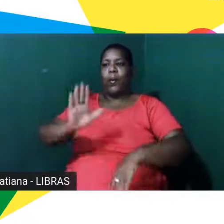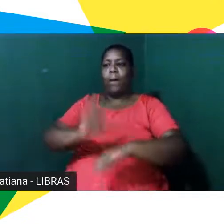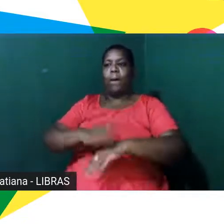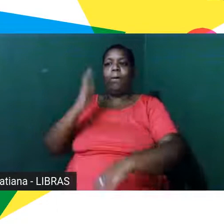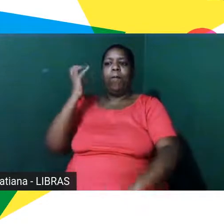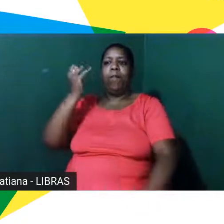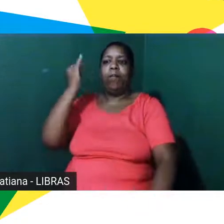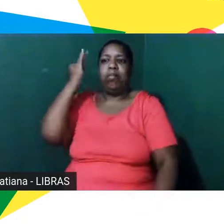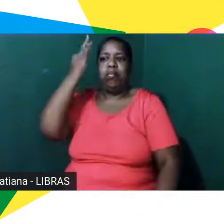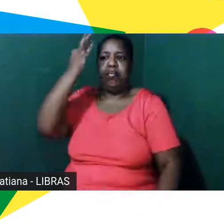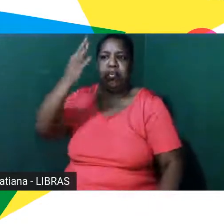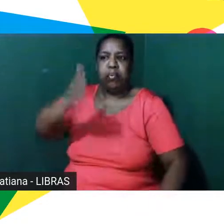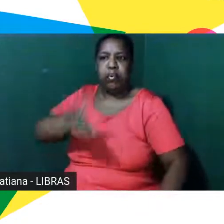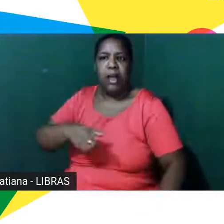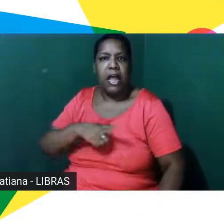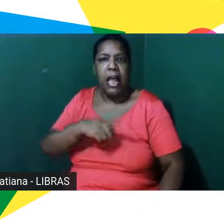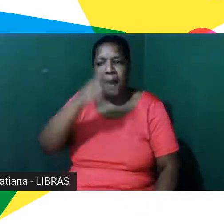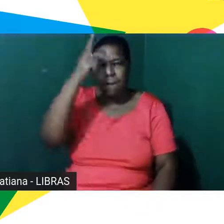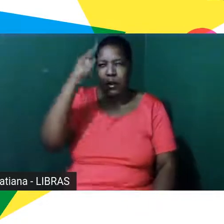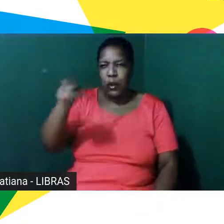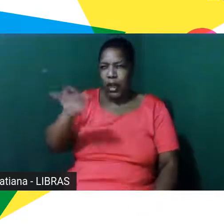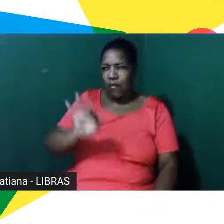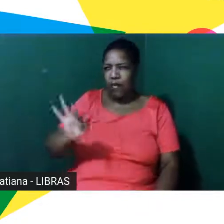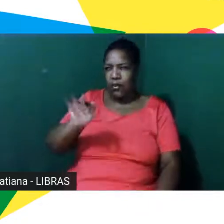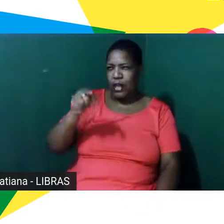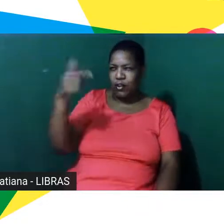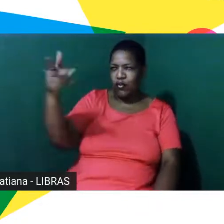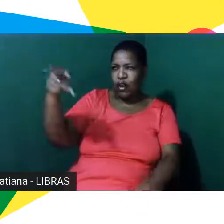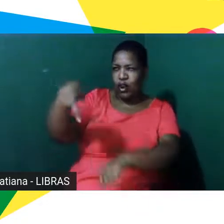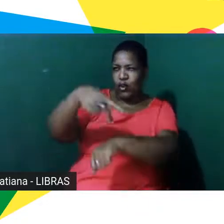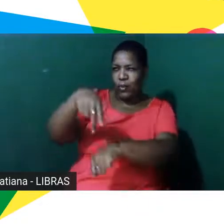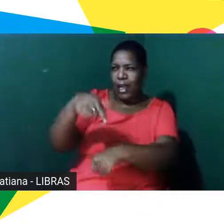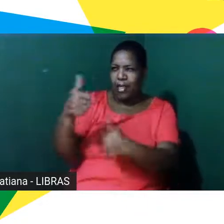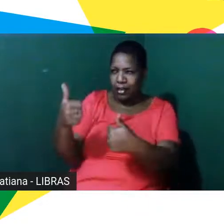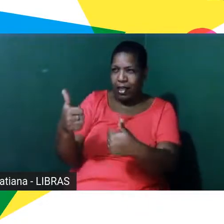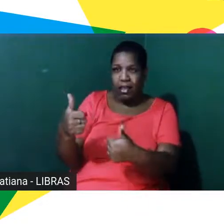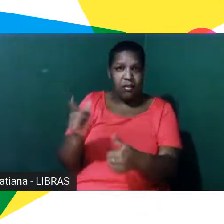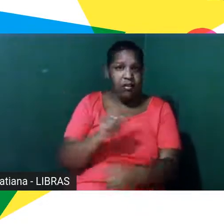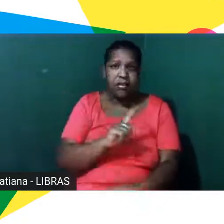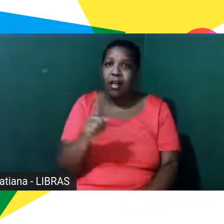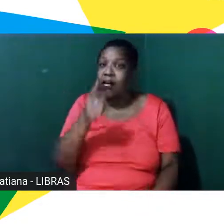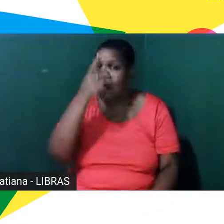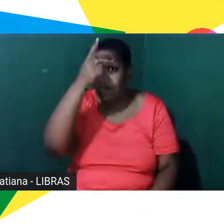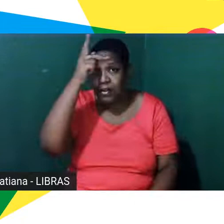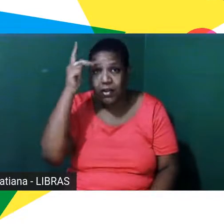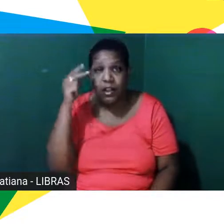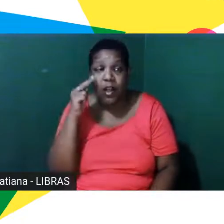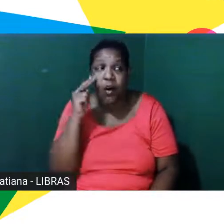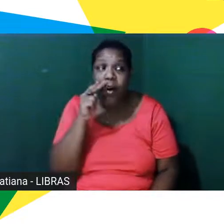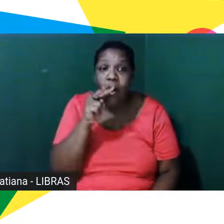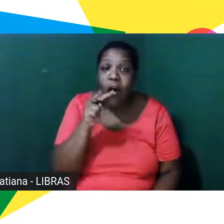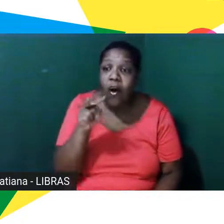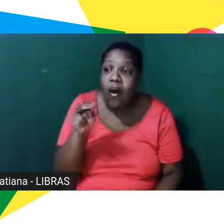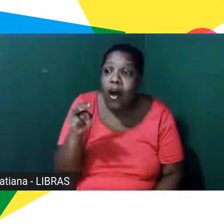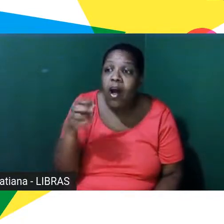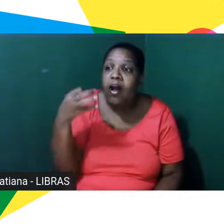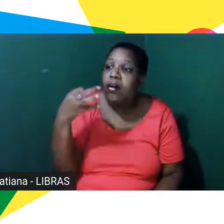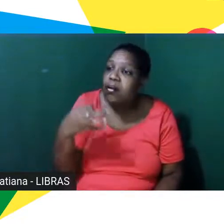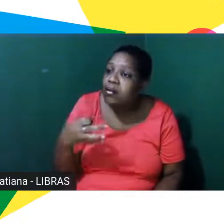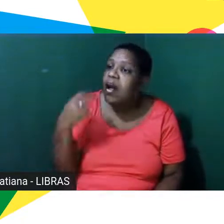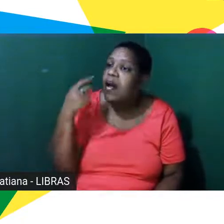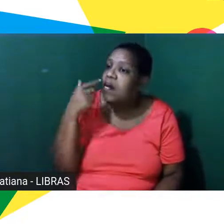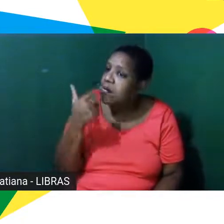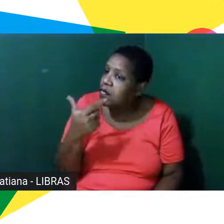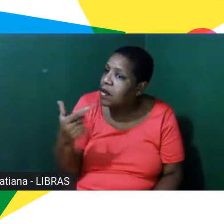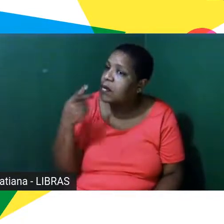não é o cara que estudou fora é só a pessoa que tem esse olhar de ver o